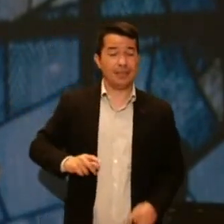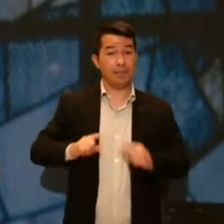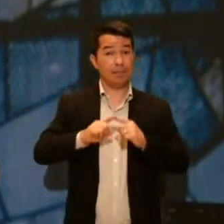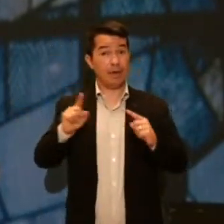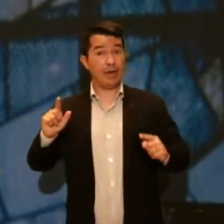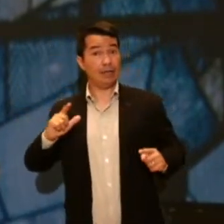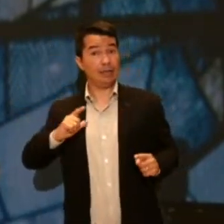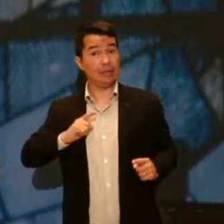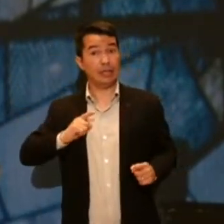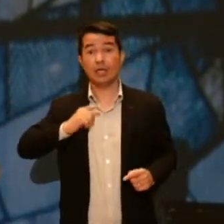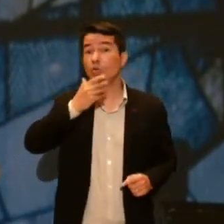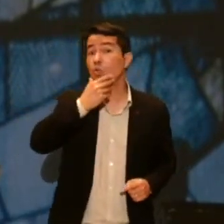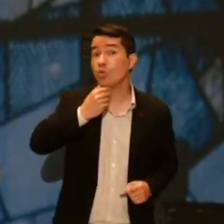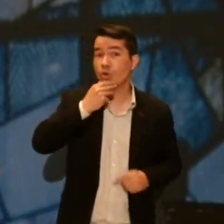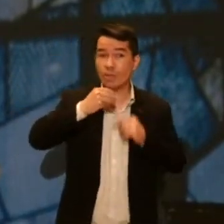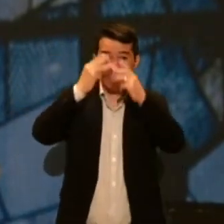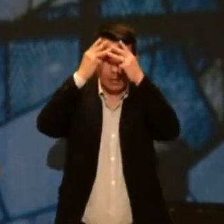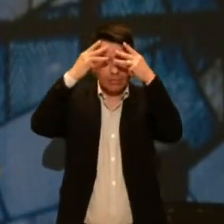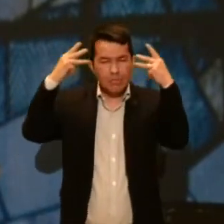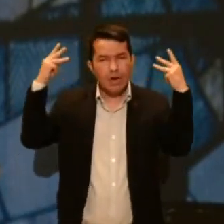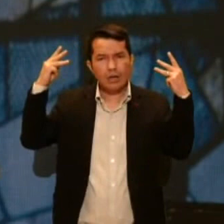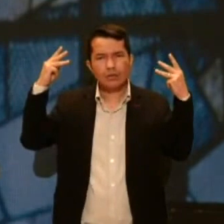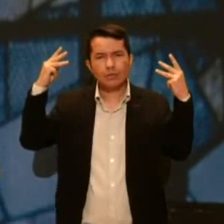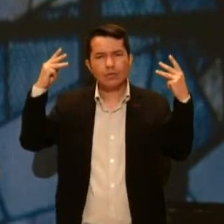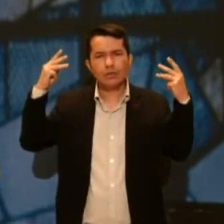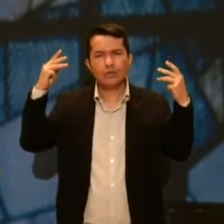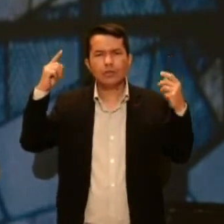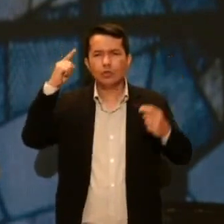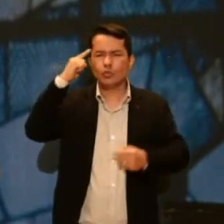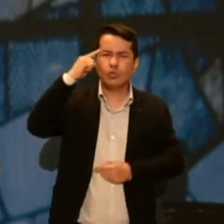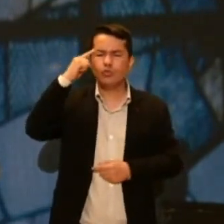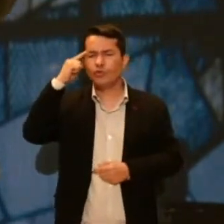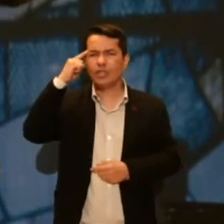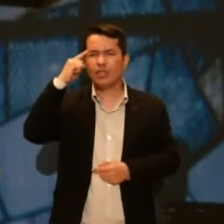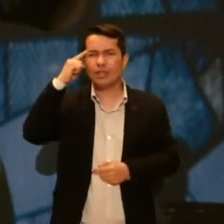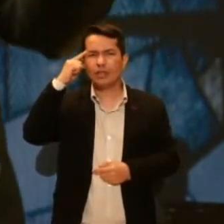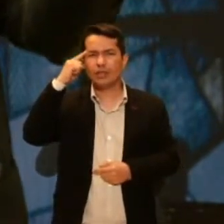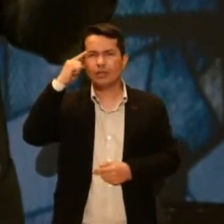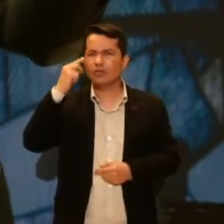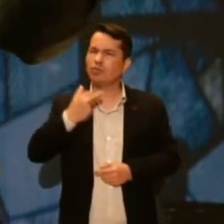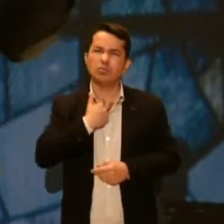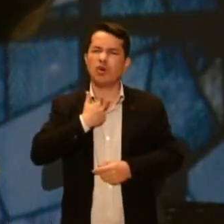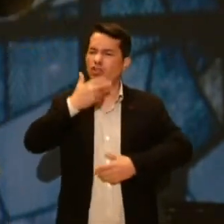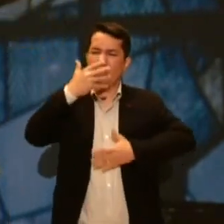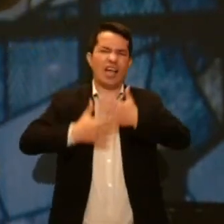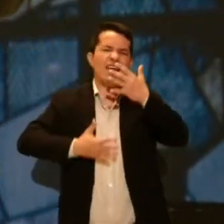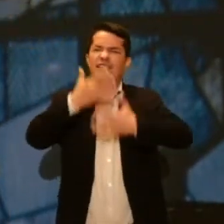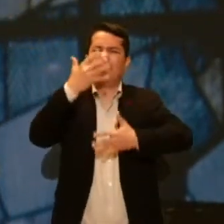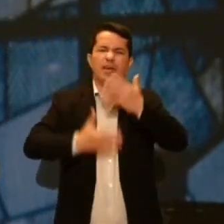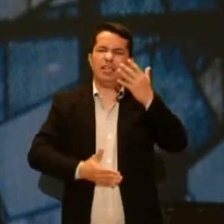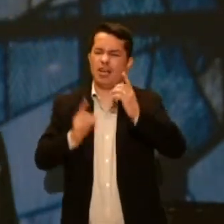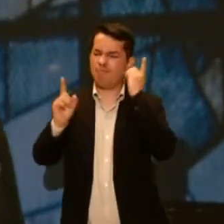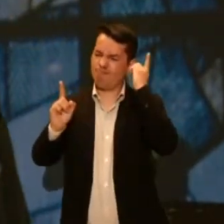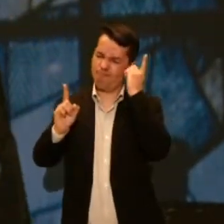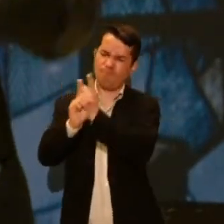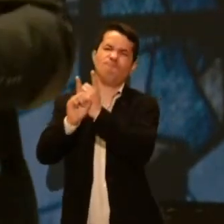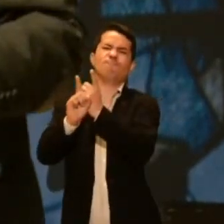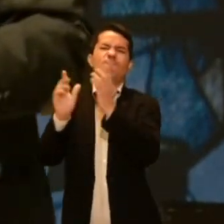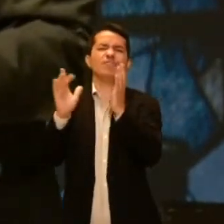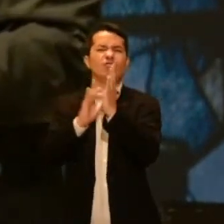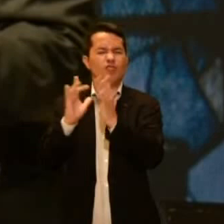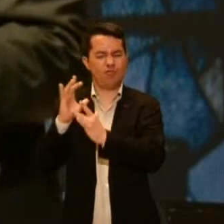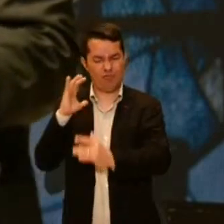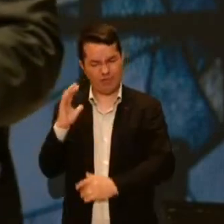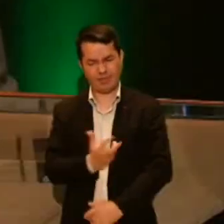há dúvidas espirituais que sejam grandes demais para nos impedir de encontrar o